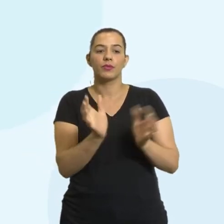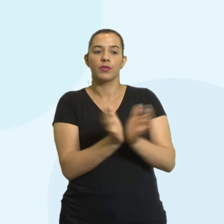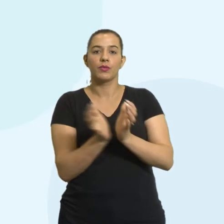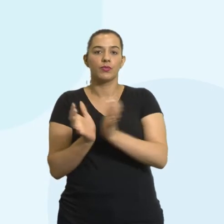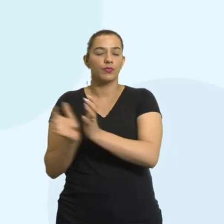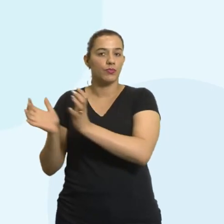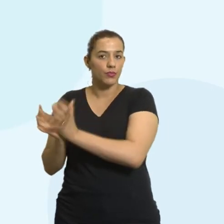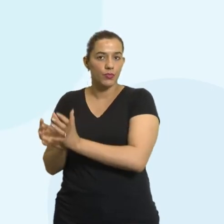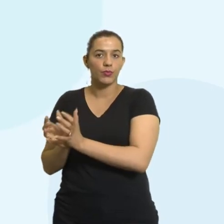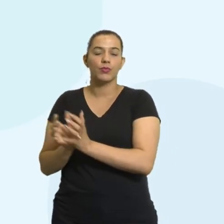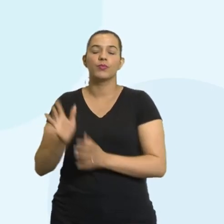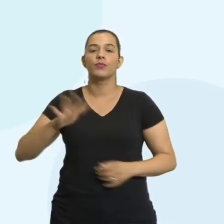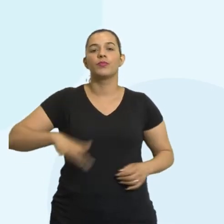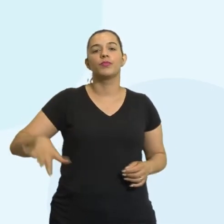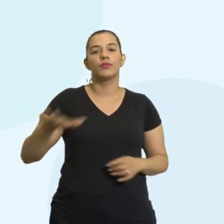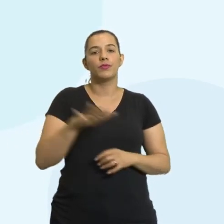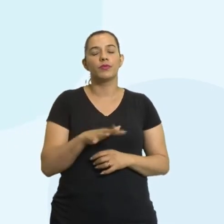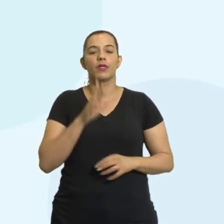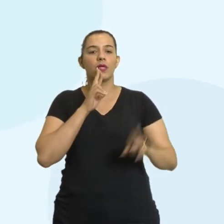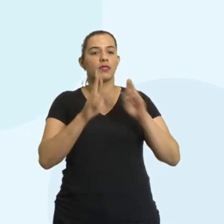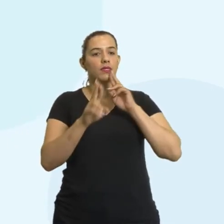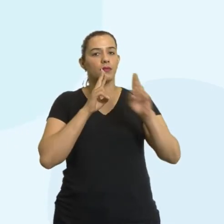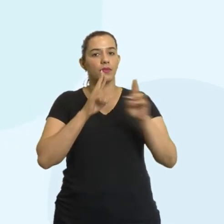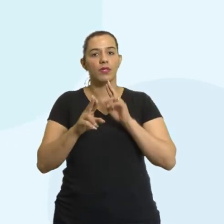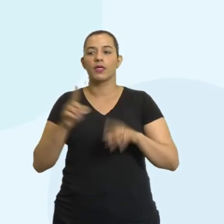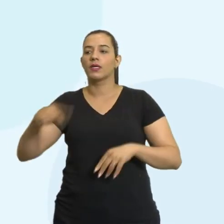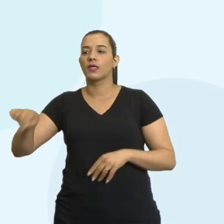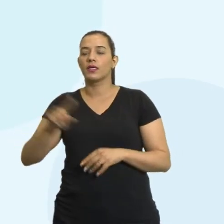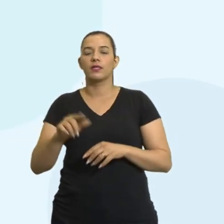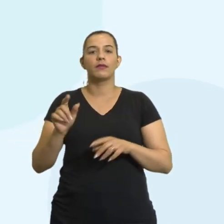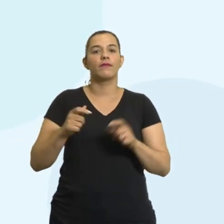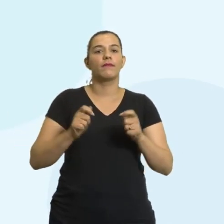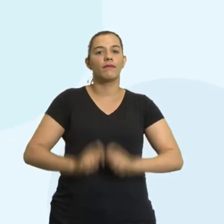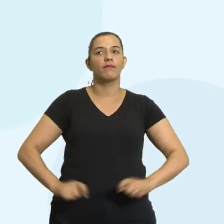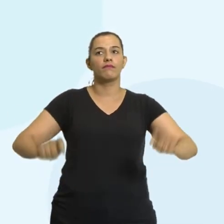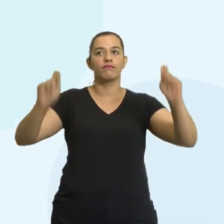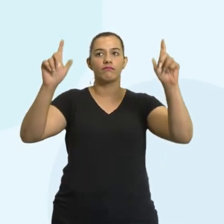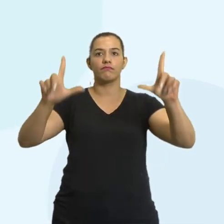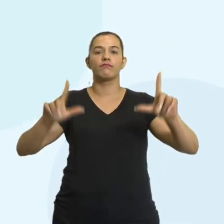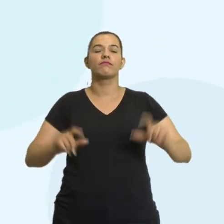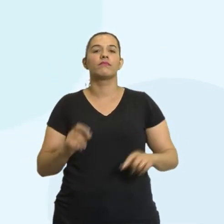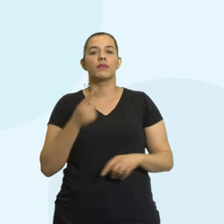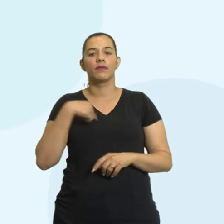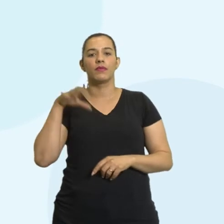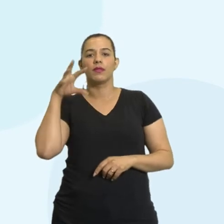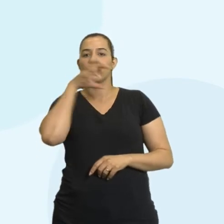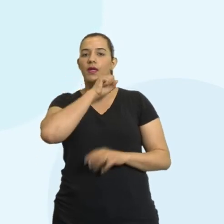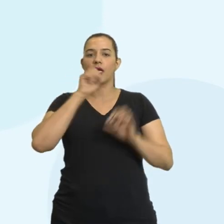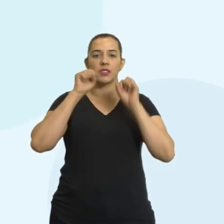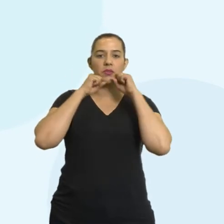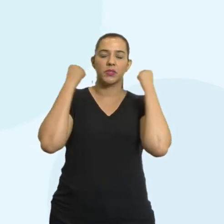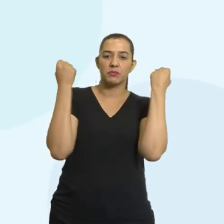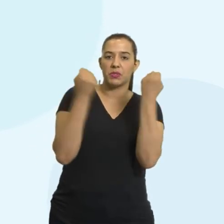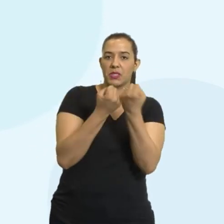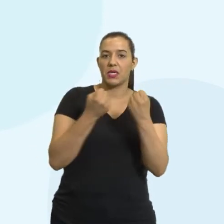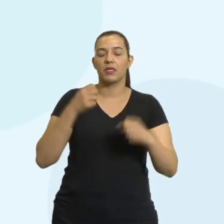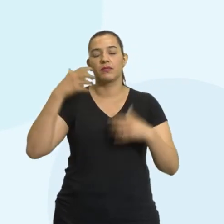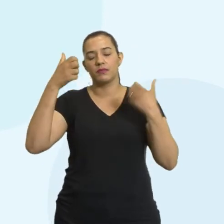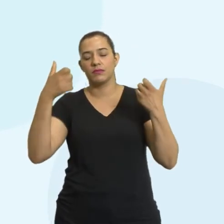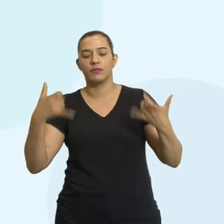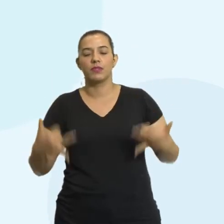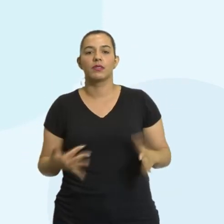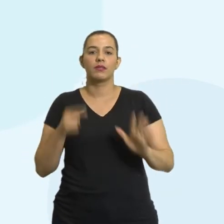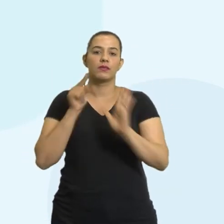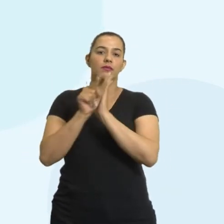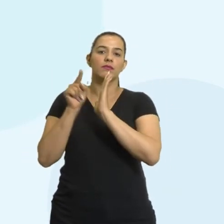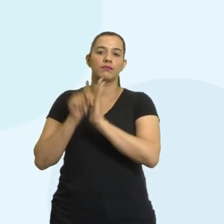lançadas pelo aquele grupo que estiver fazendo a exposição, realizando esse breve seminário e explicando as